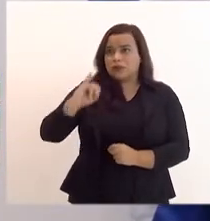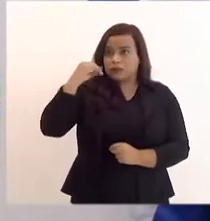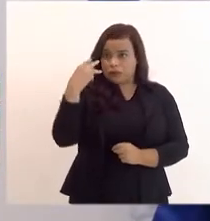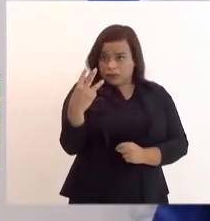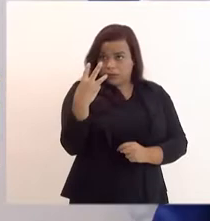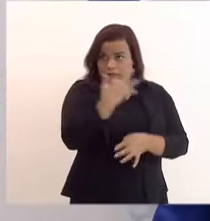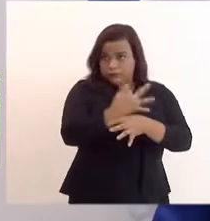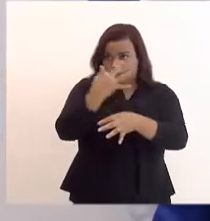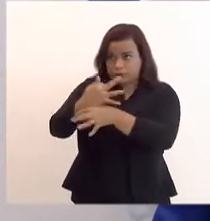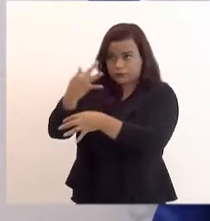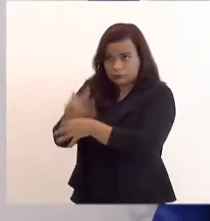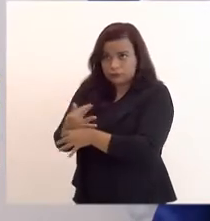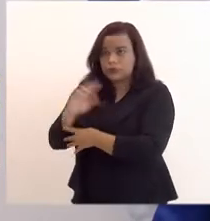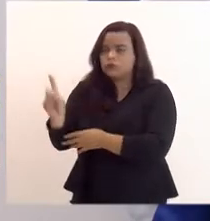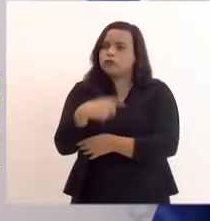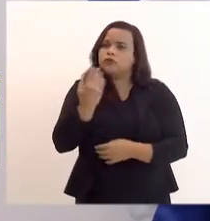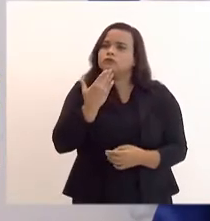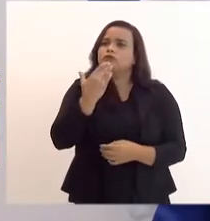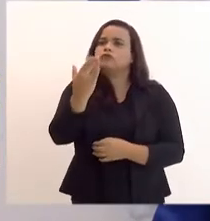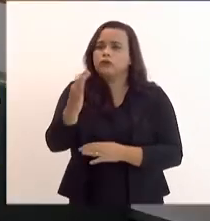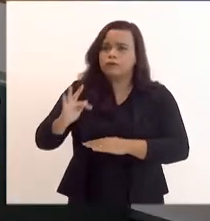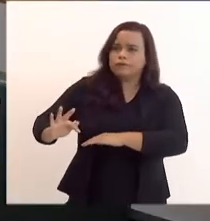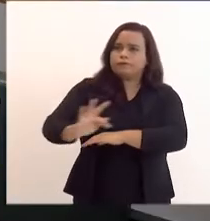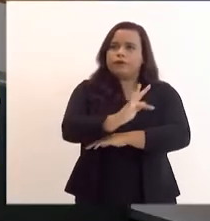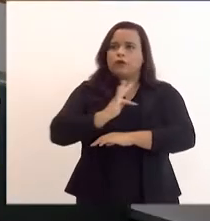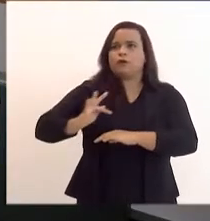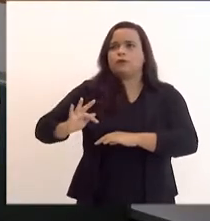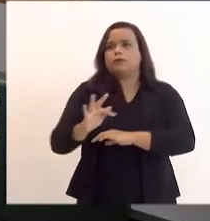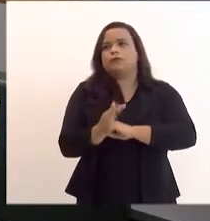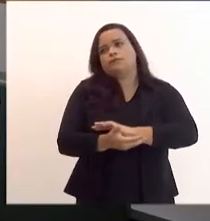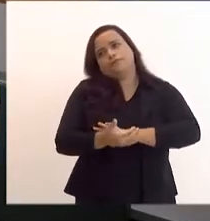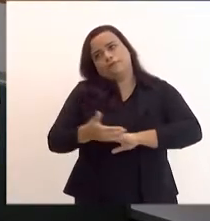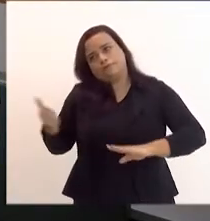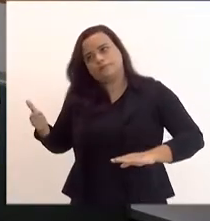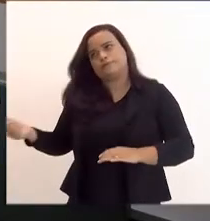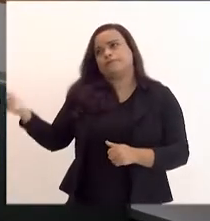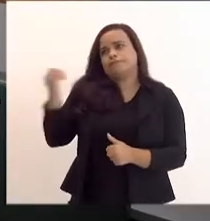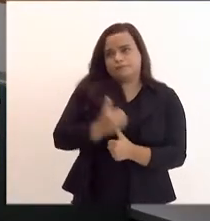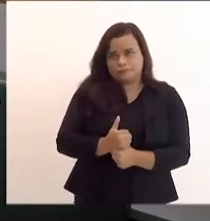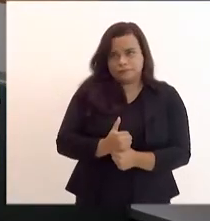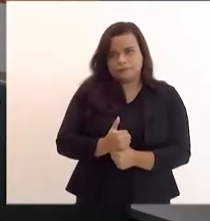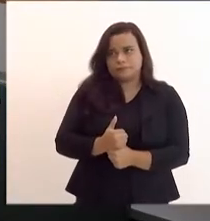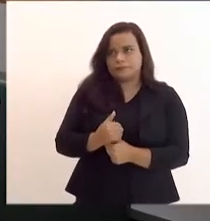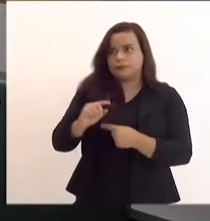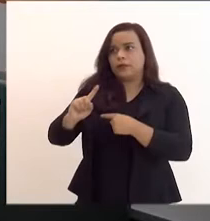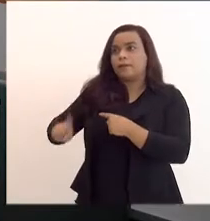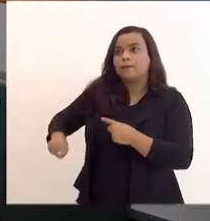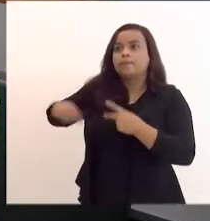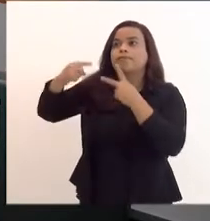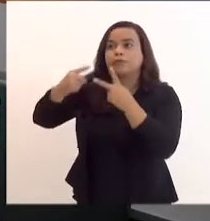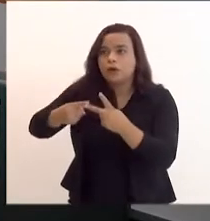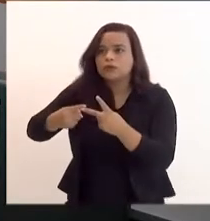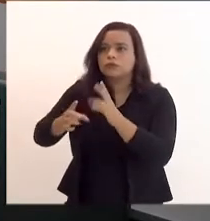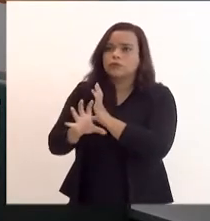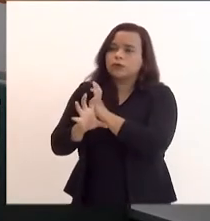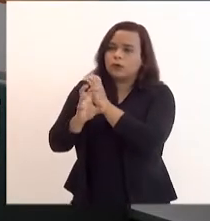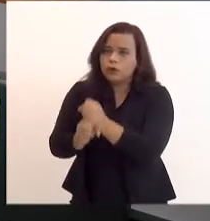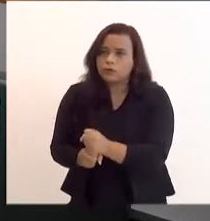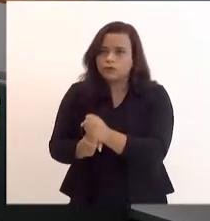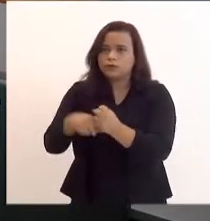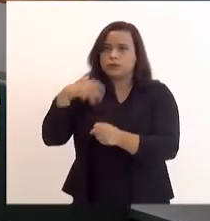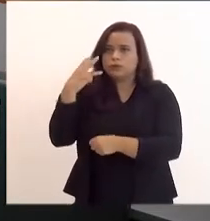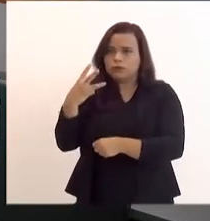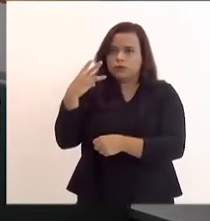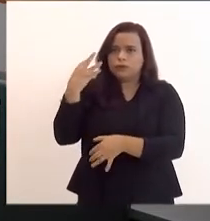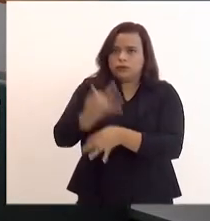vamos pedir, solicitar formalmente a troca. Que já possa, já a partir da próxima, a gente já começa a presencial. Já começa a contar três faltas a começa partir da próxima. Começa a contar a partir